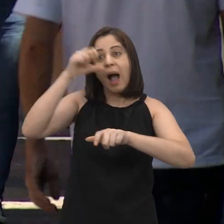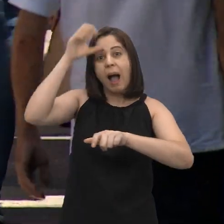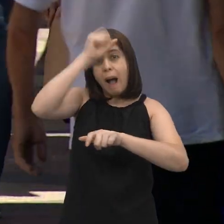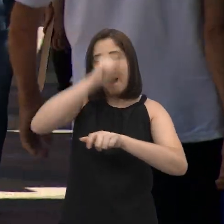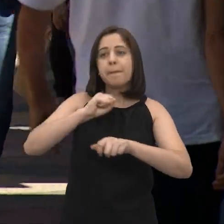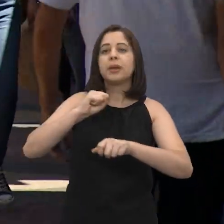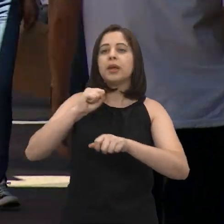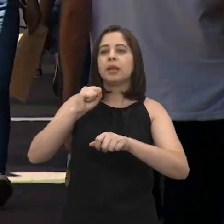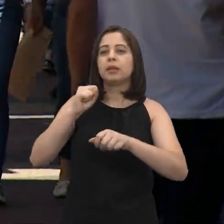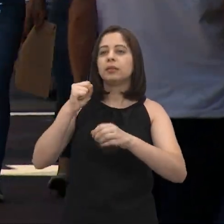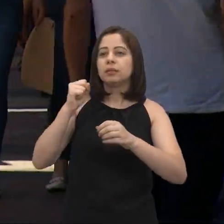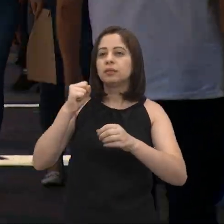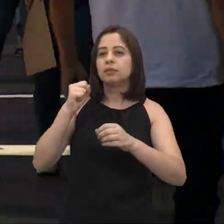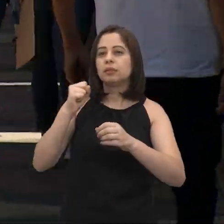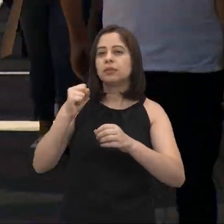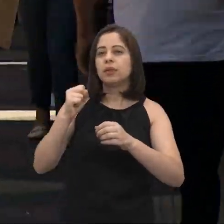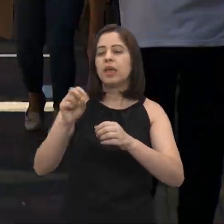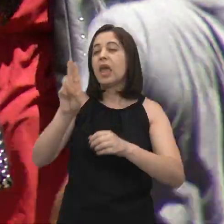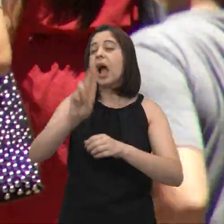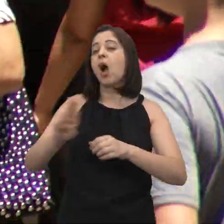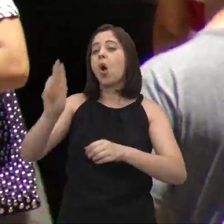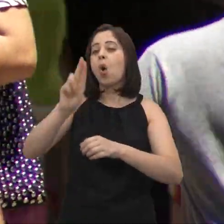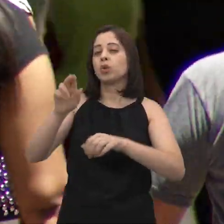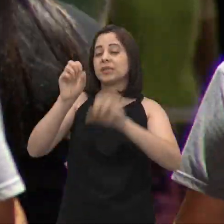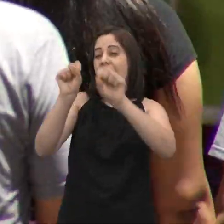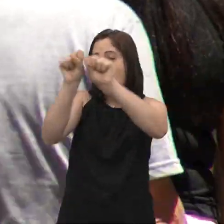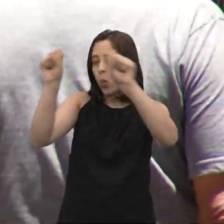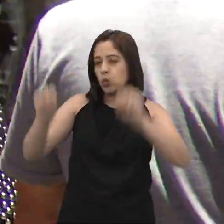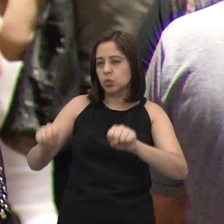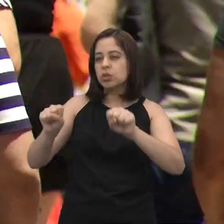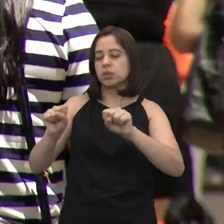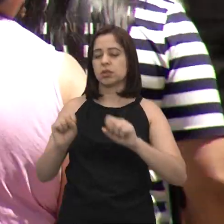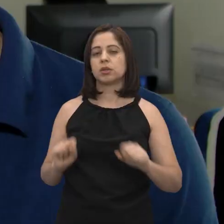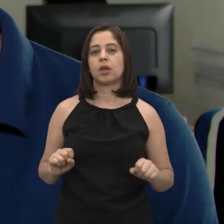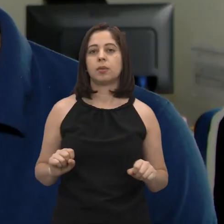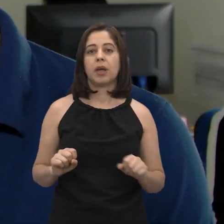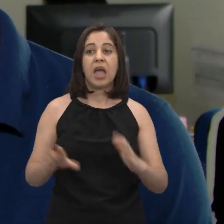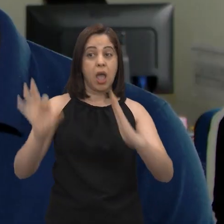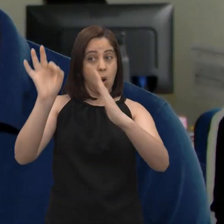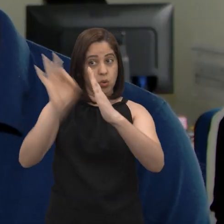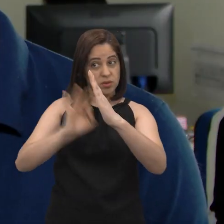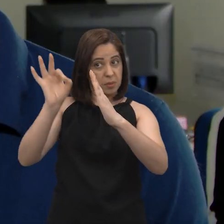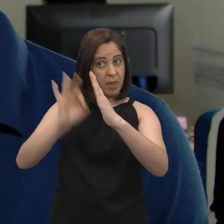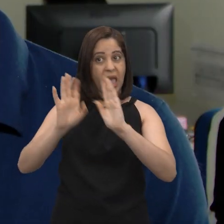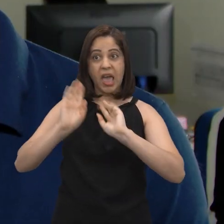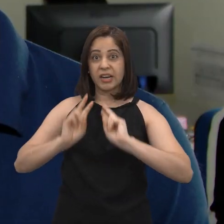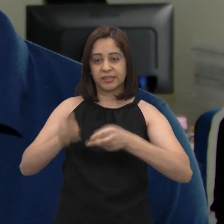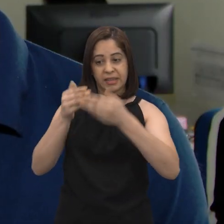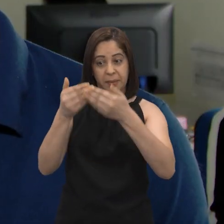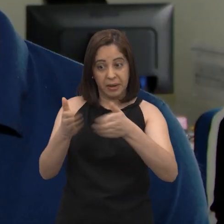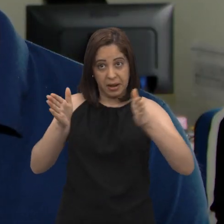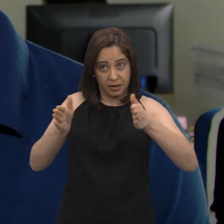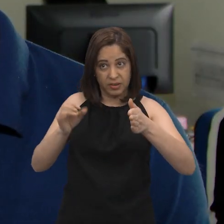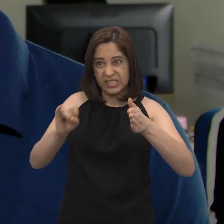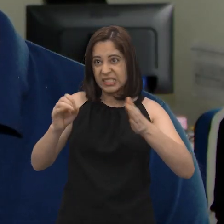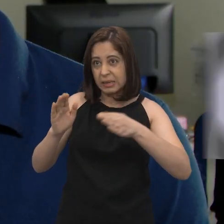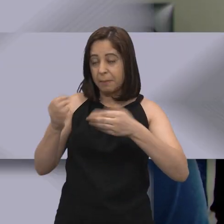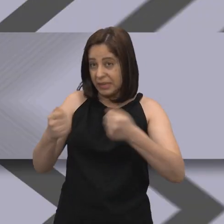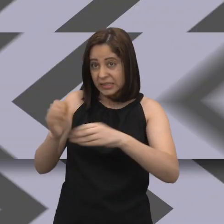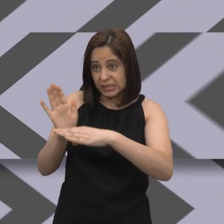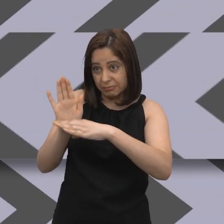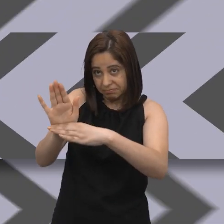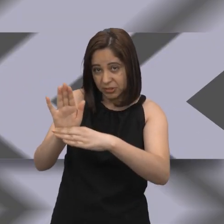aprender ali a obter os dados por conta própria e não fiquem dependendo de outras pessoas. De qualquer forma, o IBGE continua à disposição caso elas precisem de